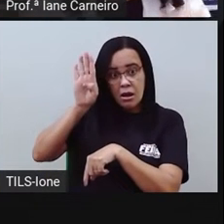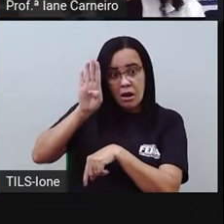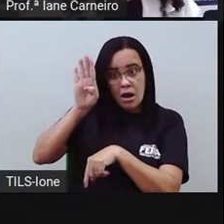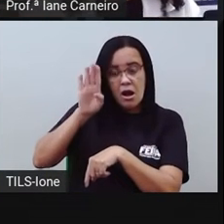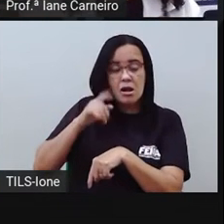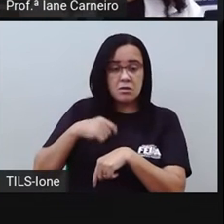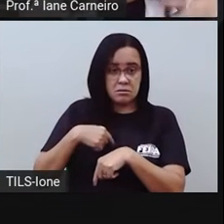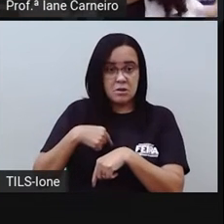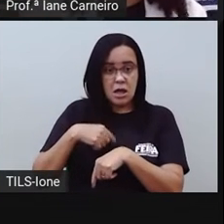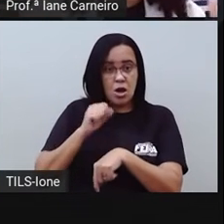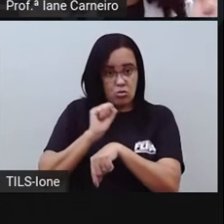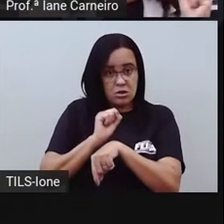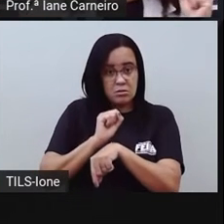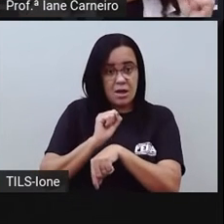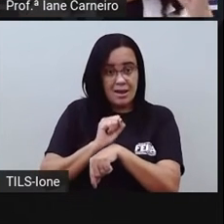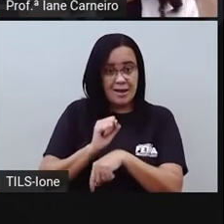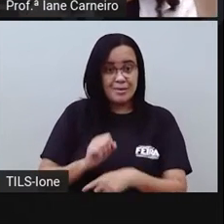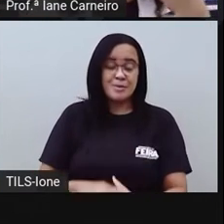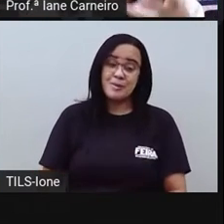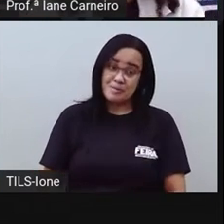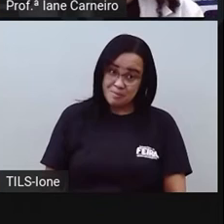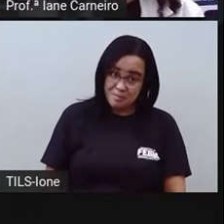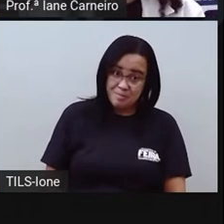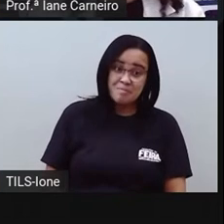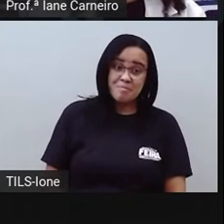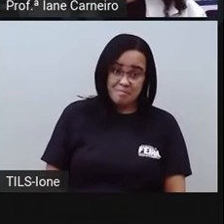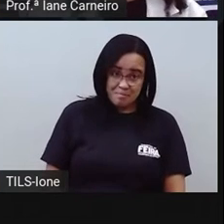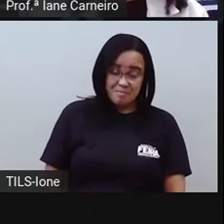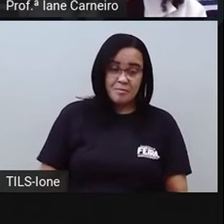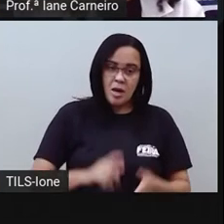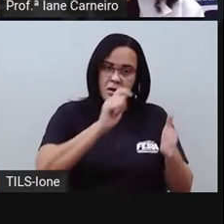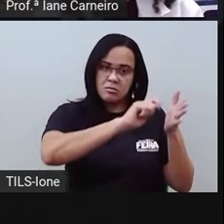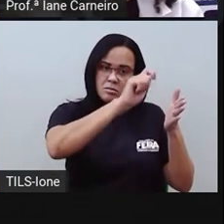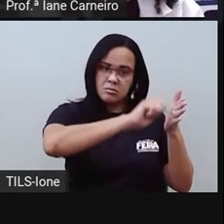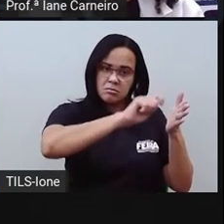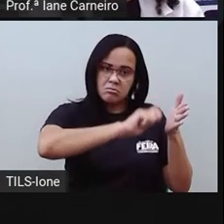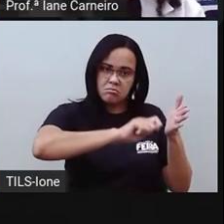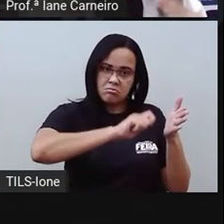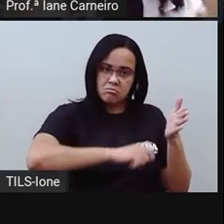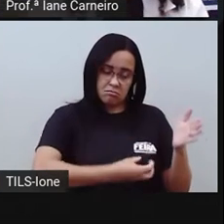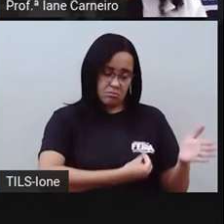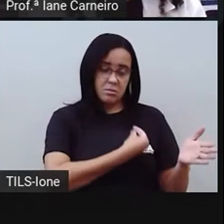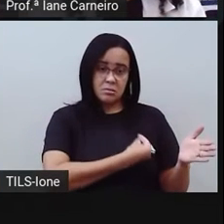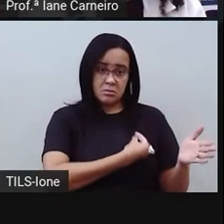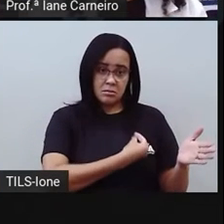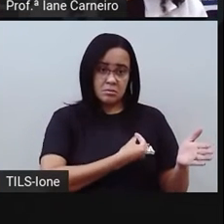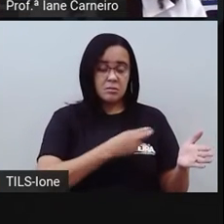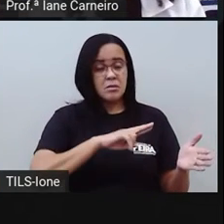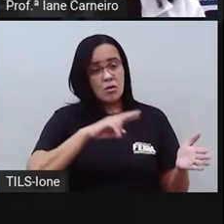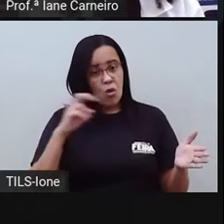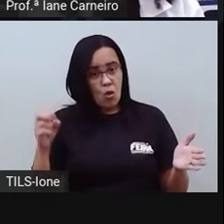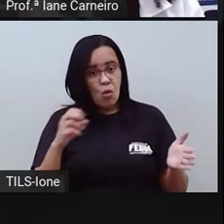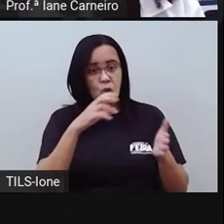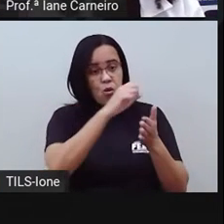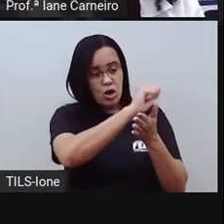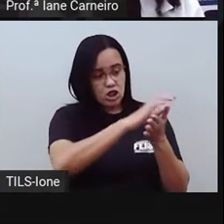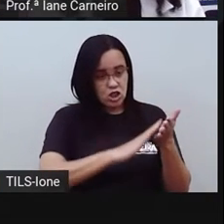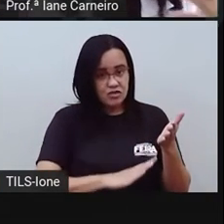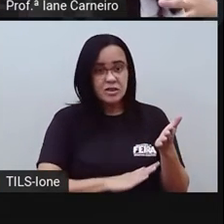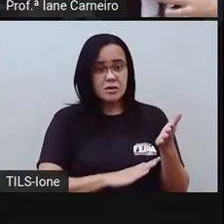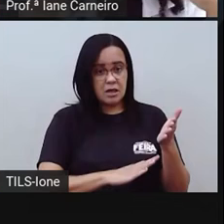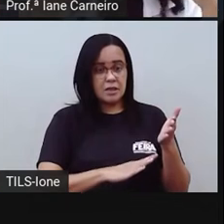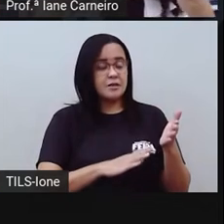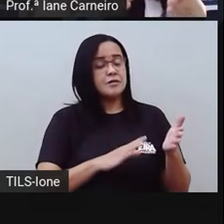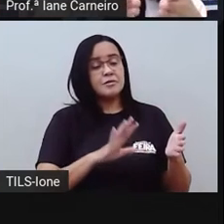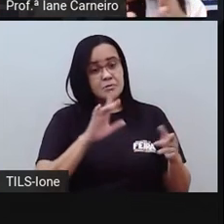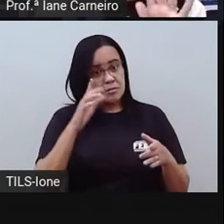lá da frequência, né? Ou a planilha da leitura de livros, para ir na biblioteca. Você tem que respeitar, esperar a sua vez, né?